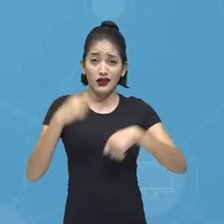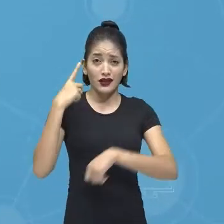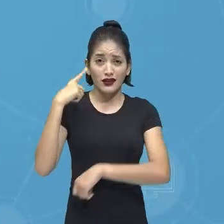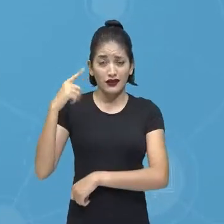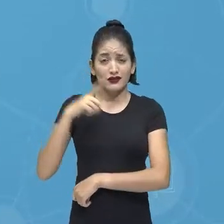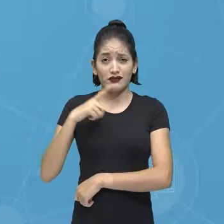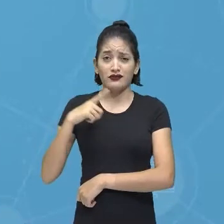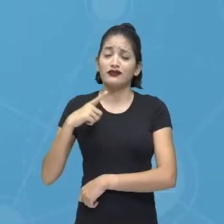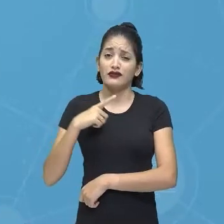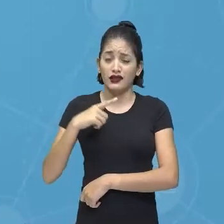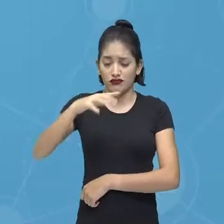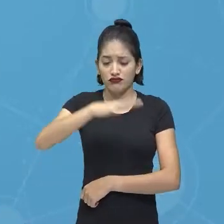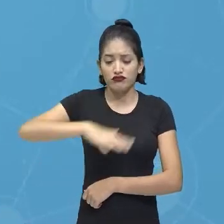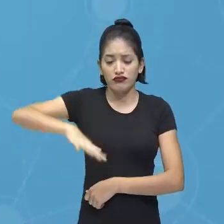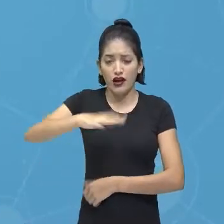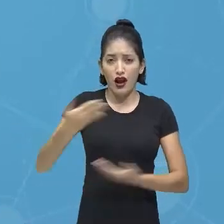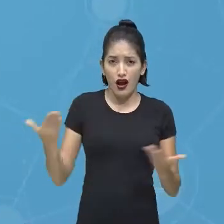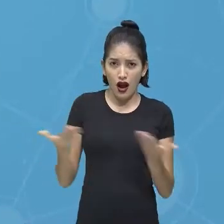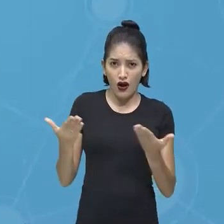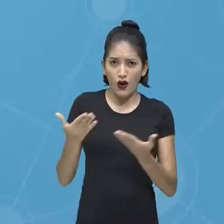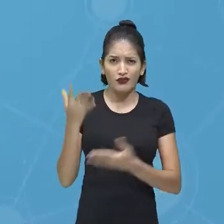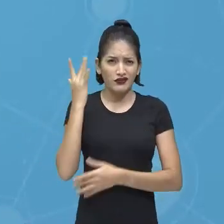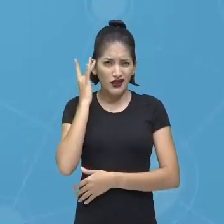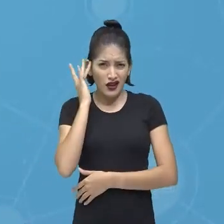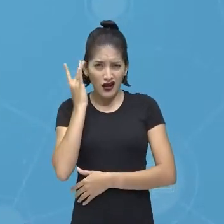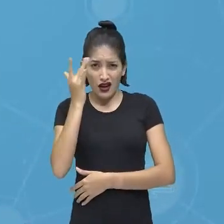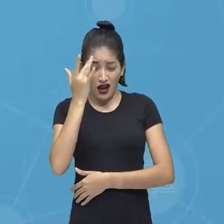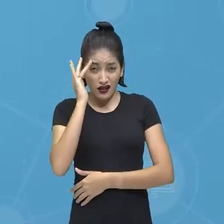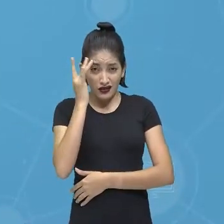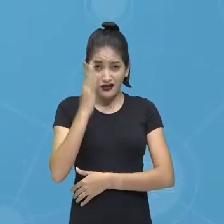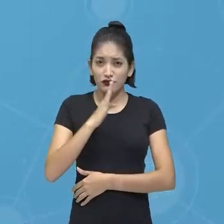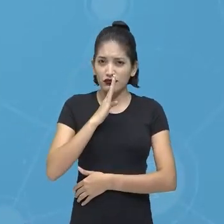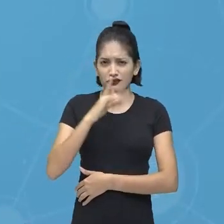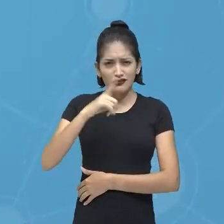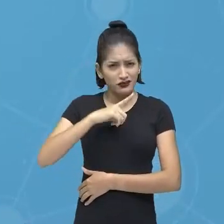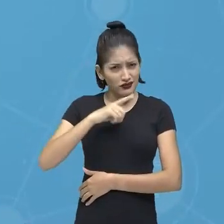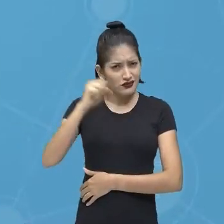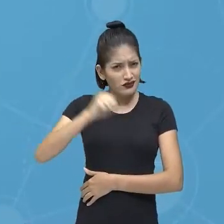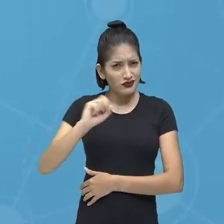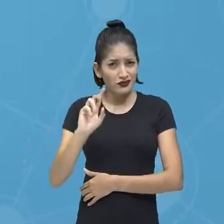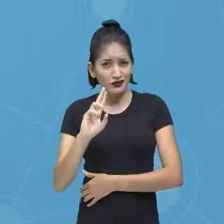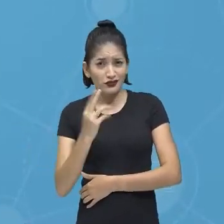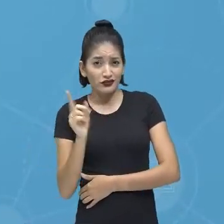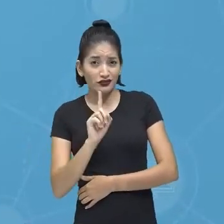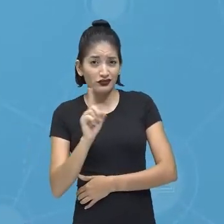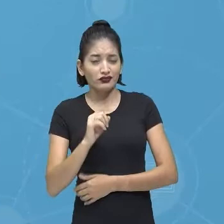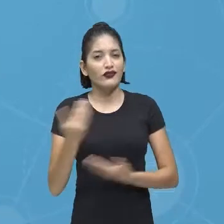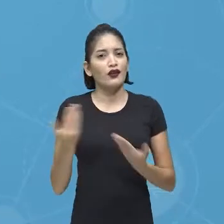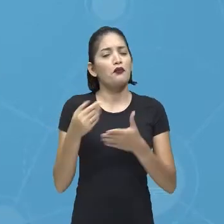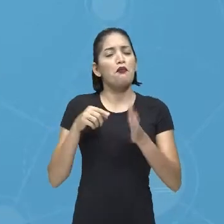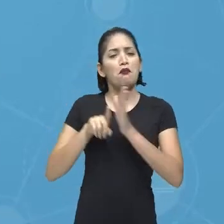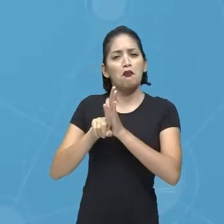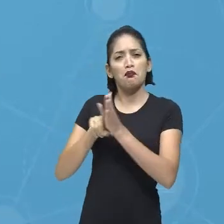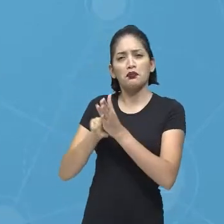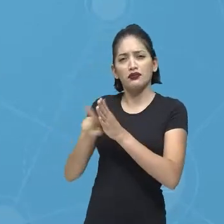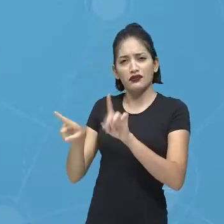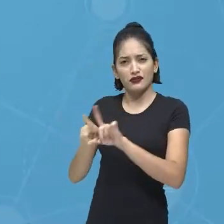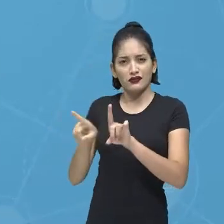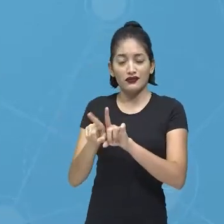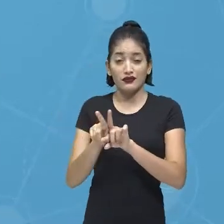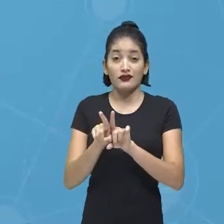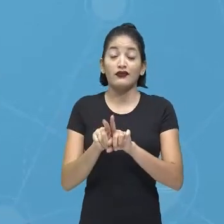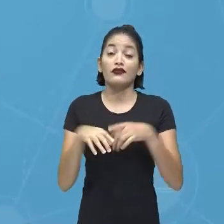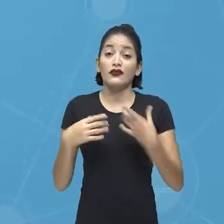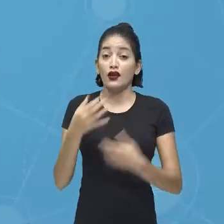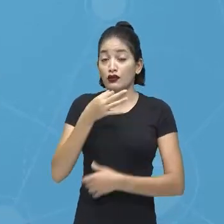estar presente nesse momento? Então, será que o silêncio existe? Vocês podem pesquisar sobre isso. E eu indico